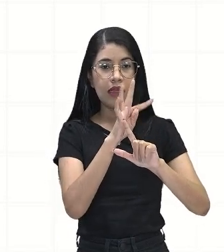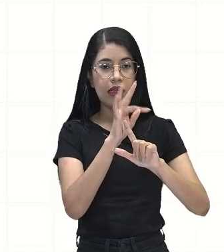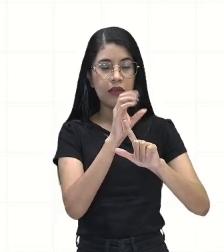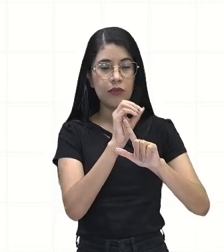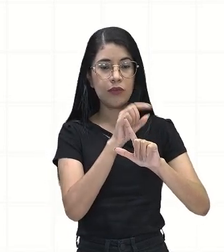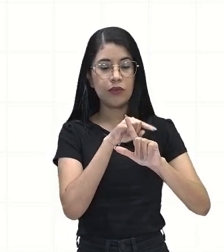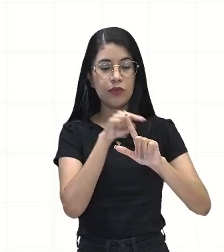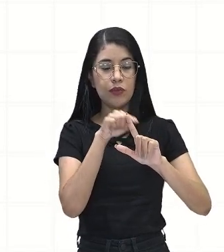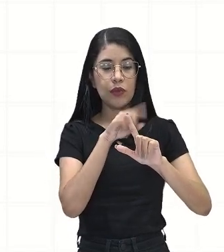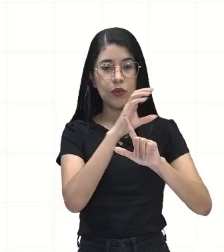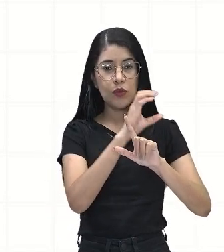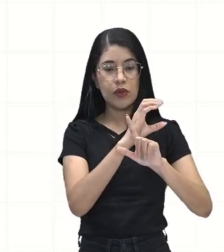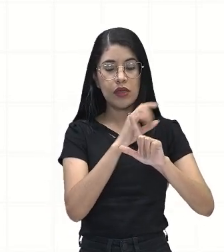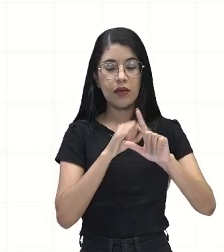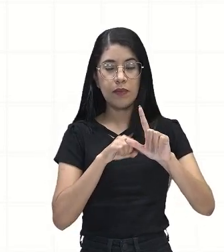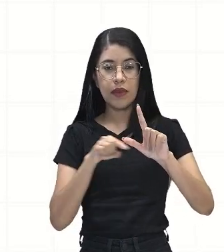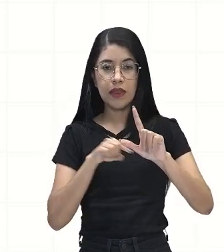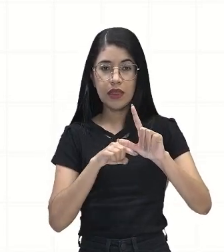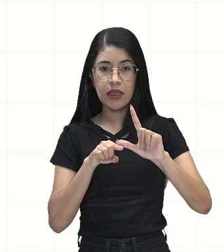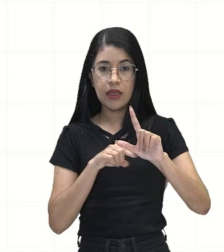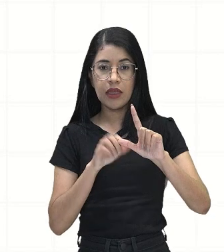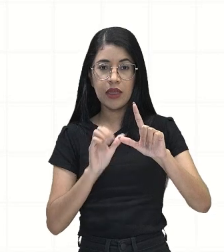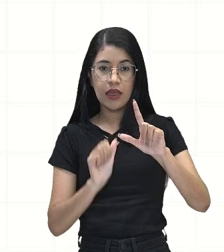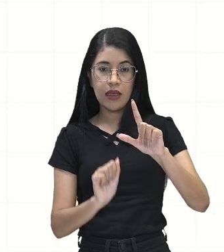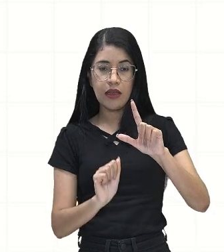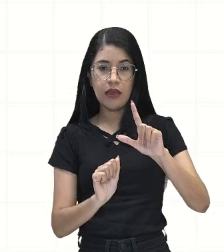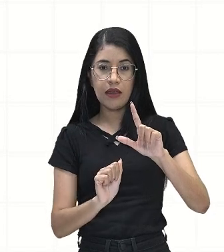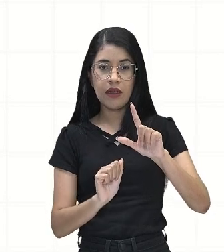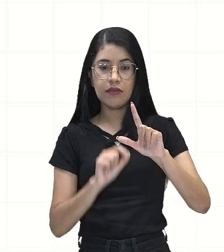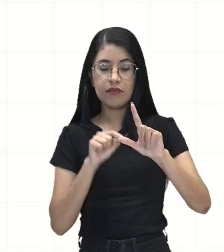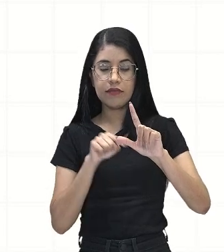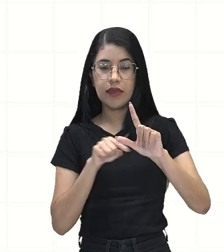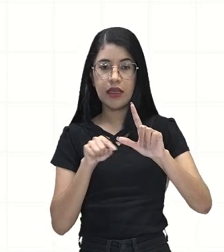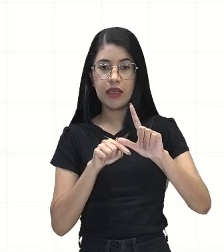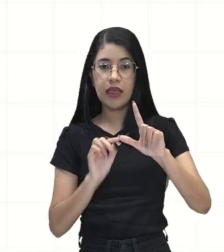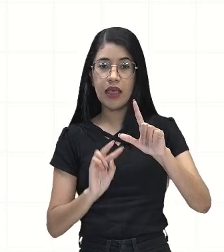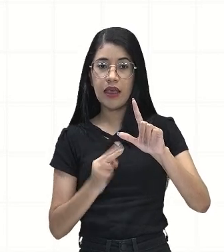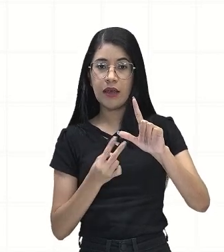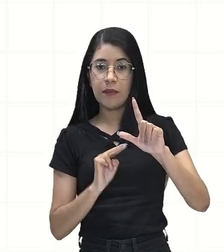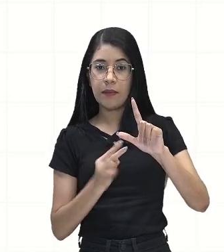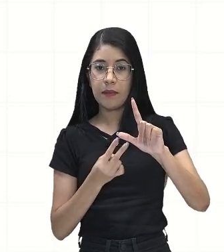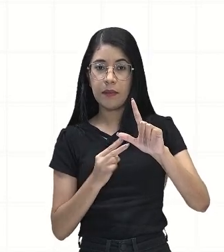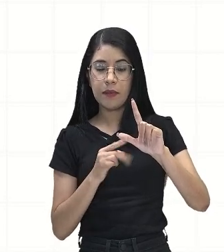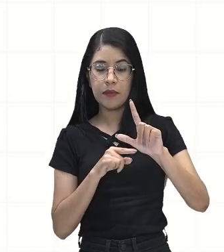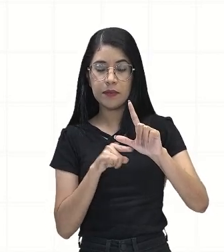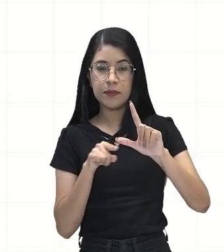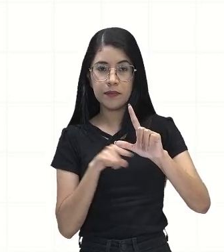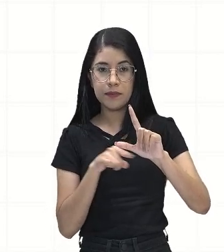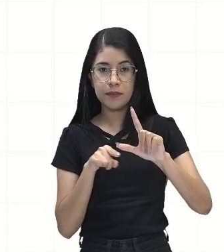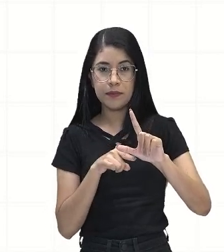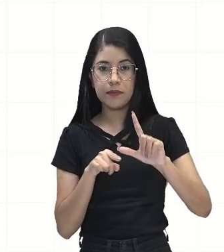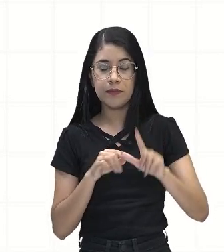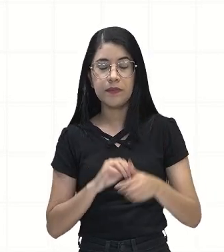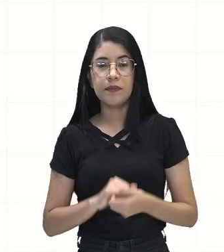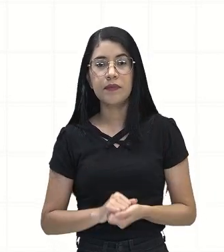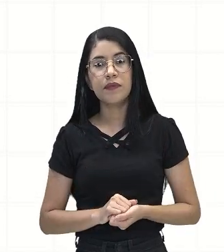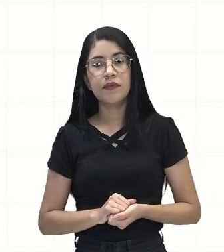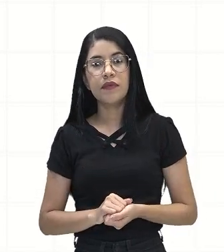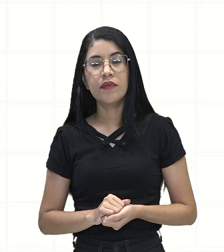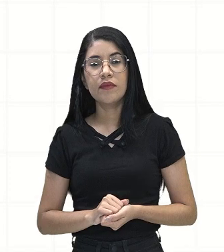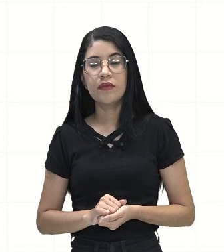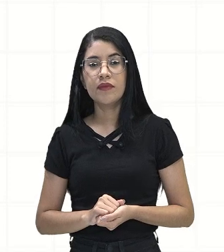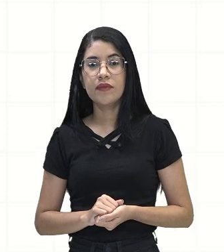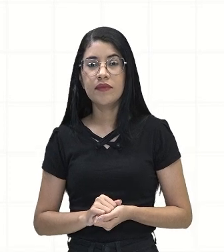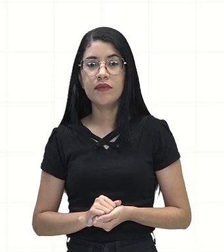C, está para a sua hipotenusa, que nesse caso é A. Ok? Então,